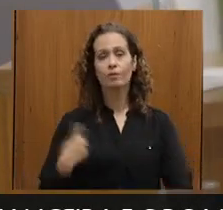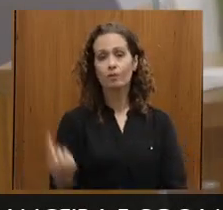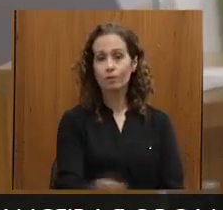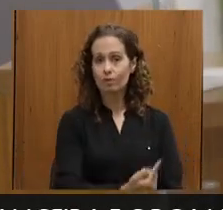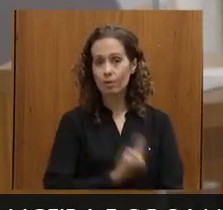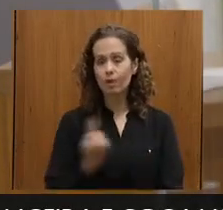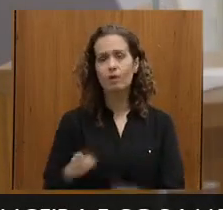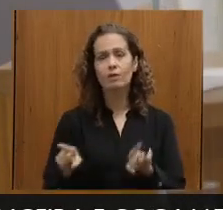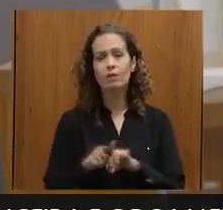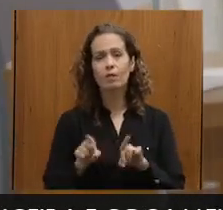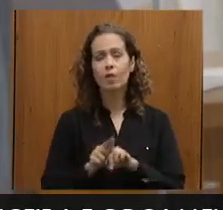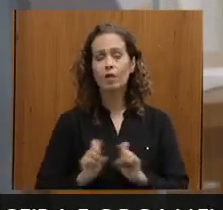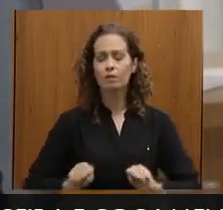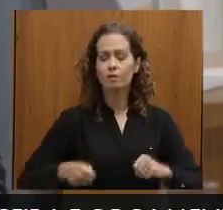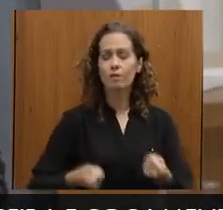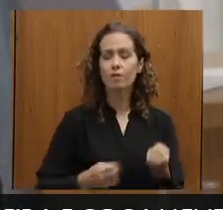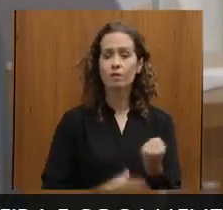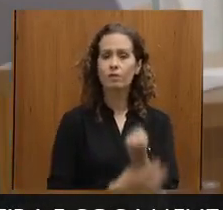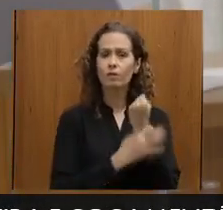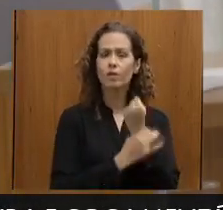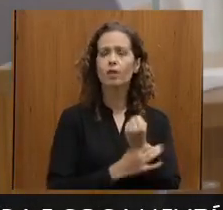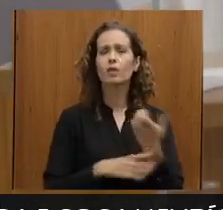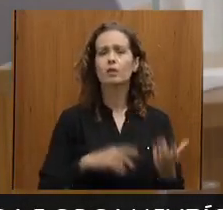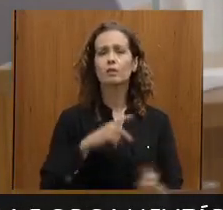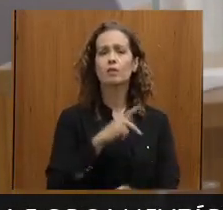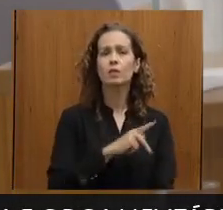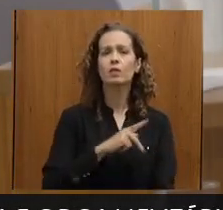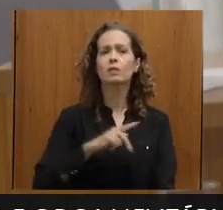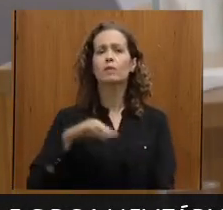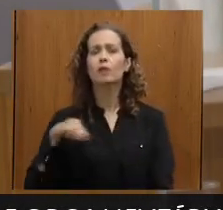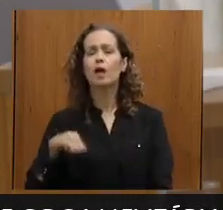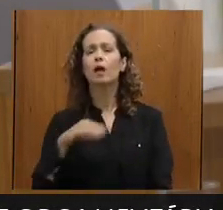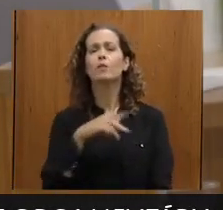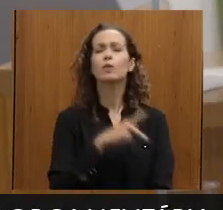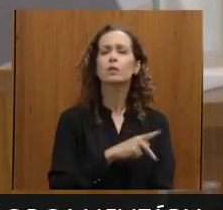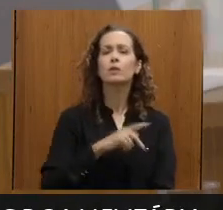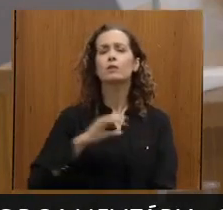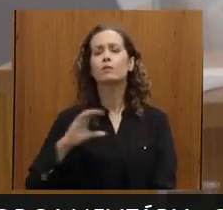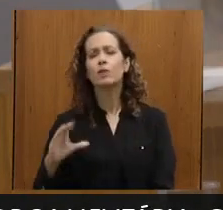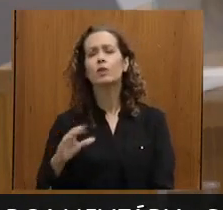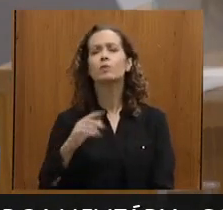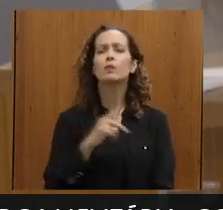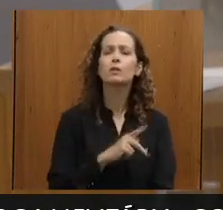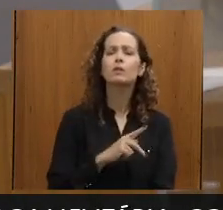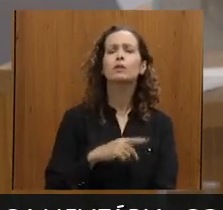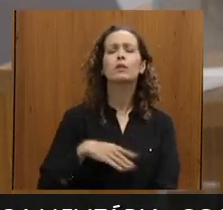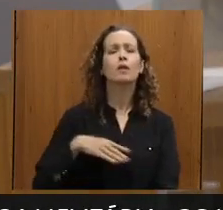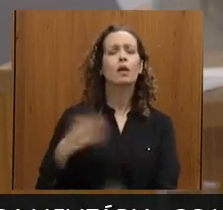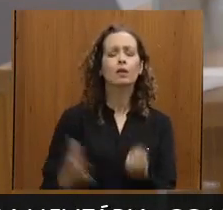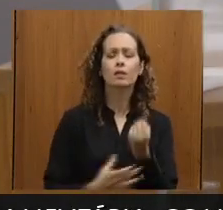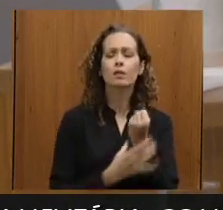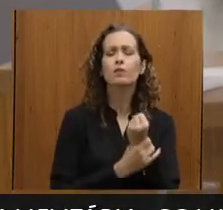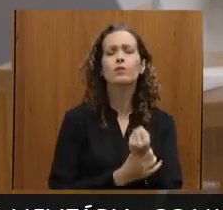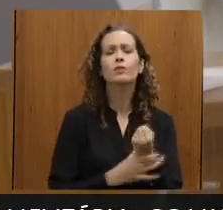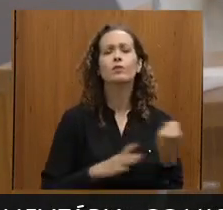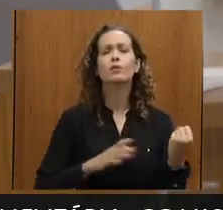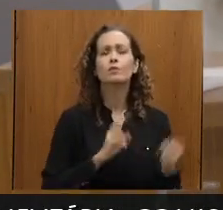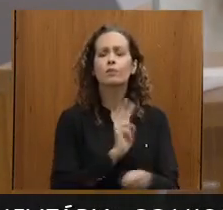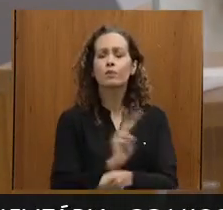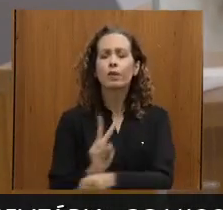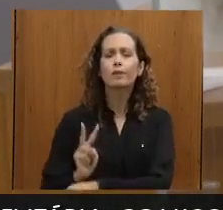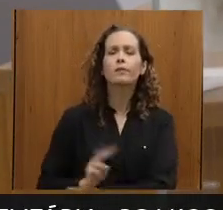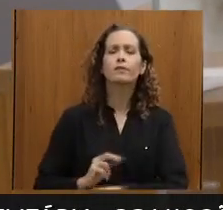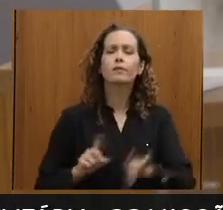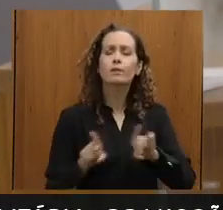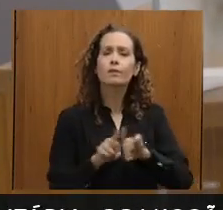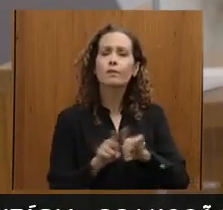Forças de Segurança, Polícia Militar, Polícia Civil, Polícia Penitenciária, Agência de Segurança, Bombeiros Militares, as Forças Integradas